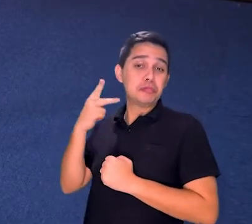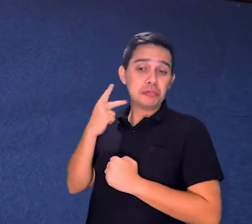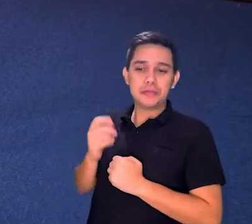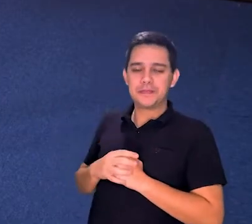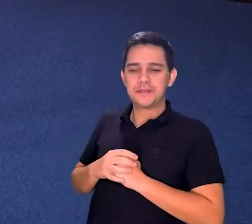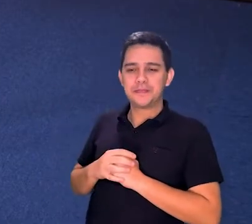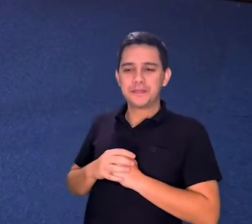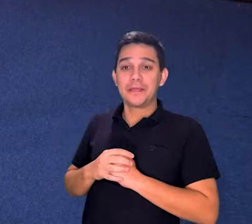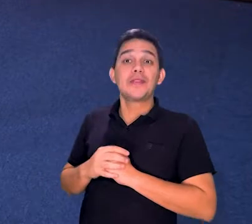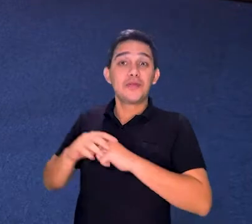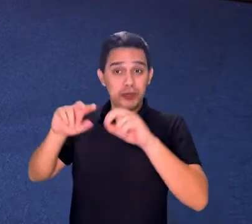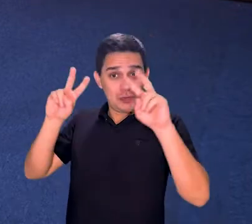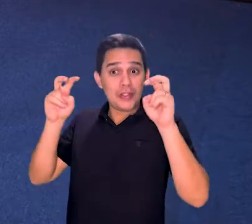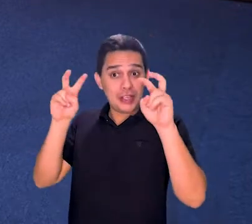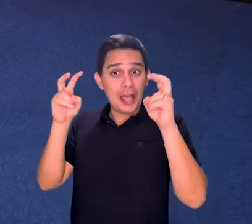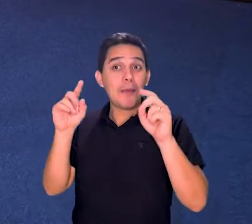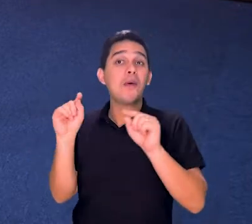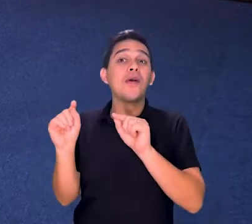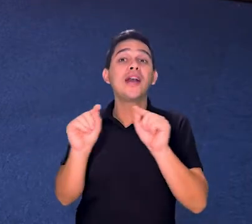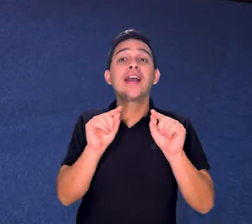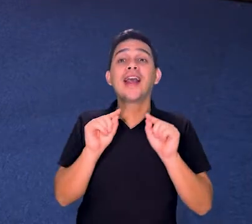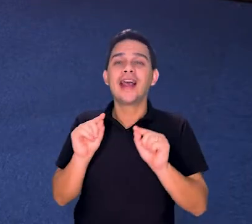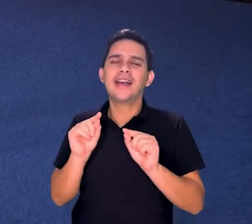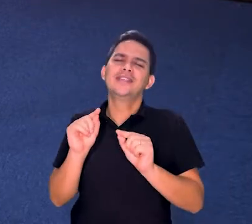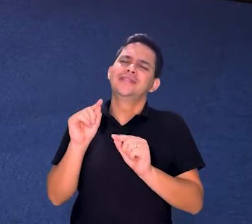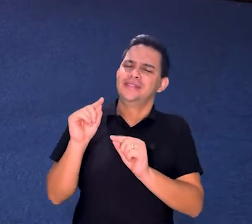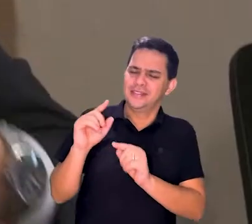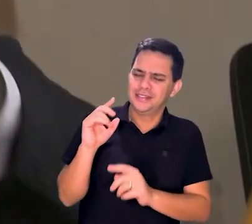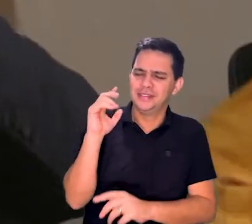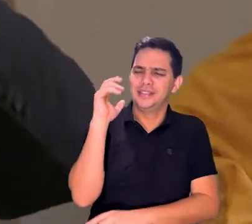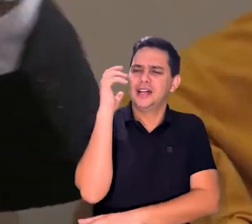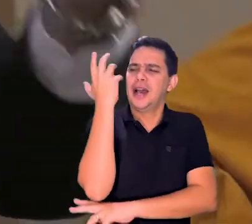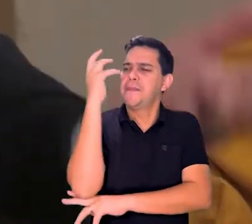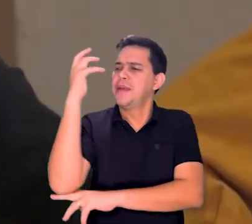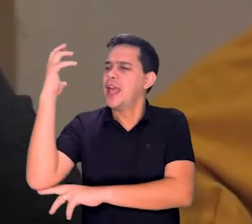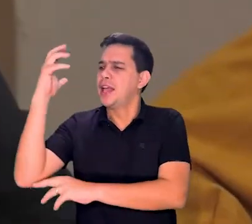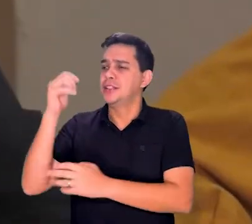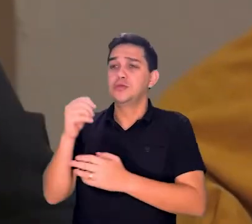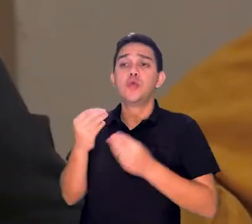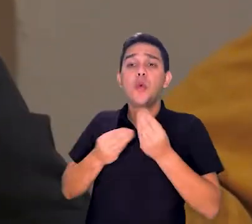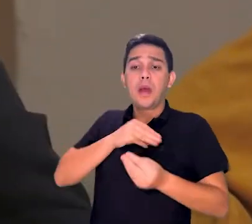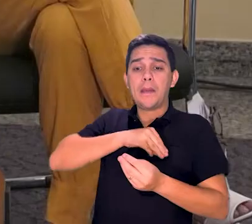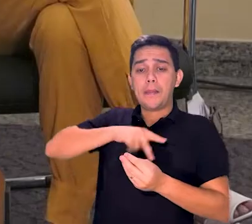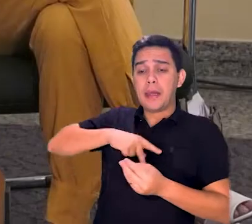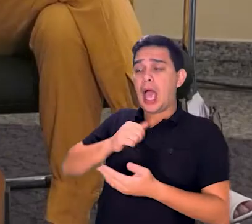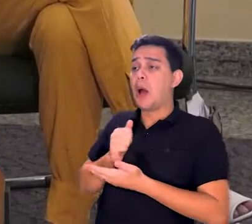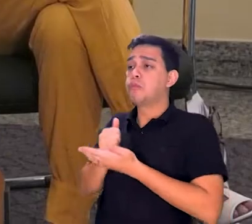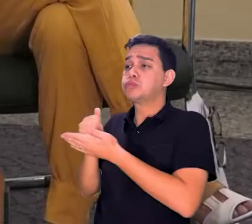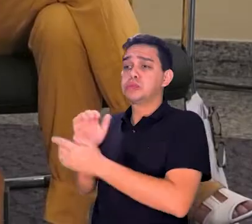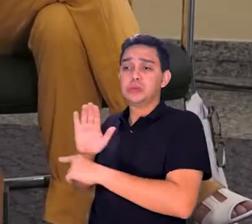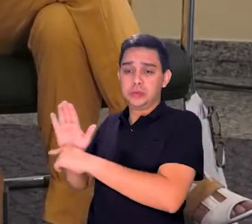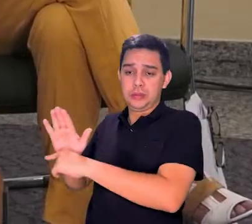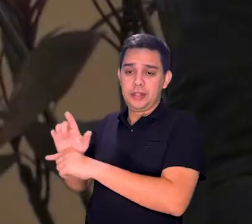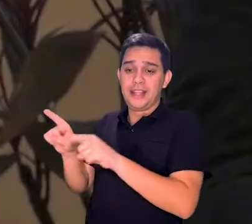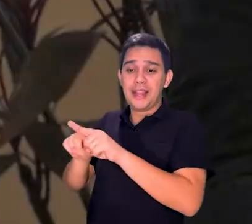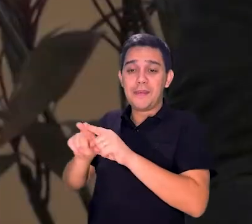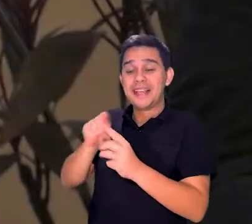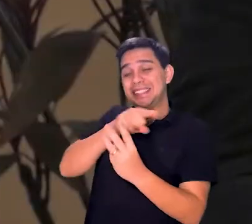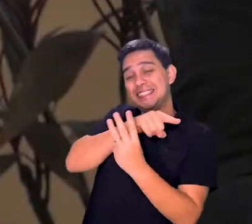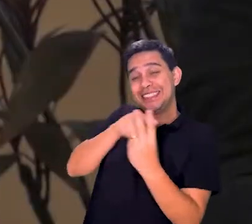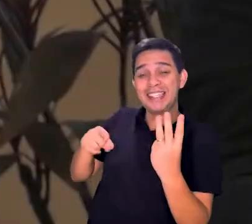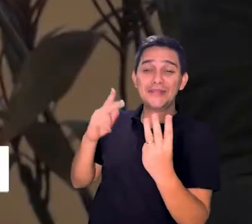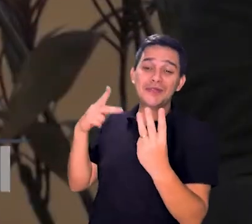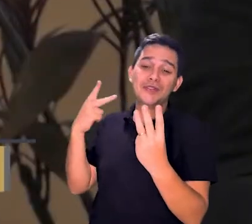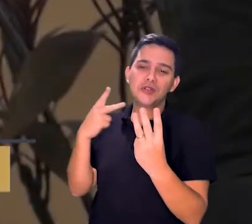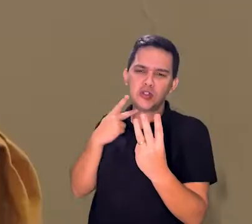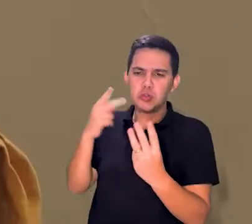temática do meio ambiente e teve como convidados o Procurador-Geral de Justiça, Luciano Matos, e as Procuradoras de Justiça,